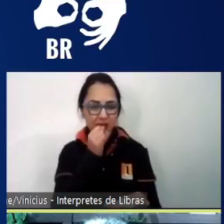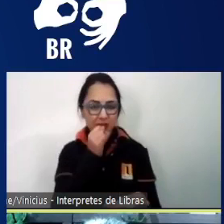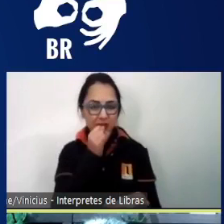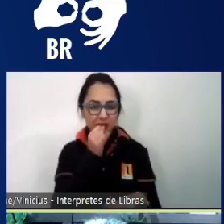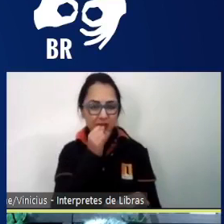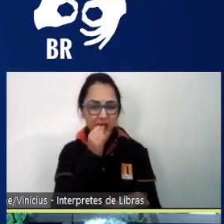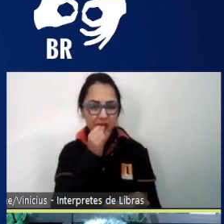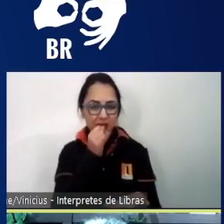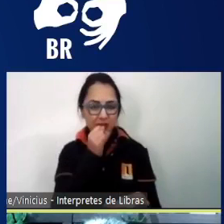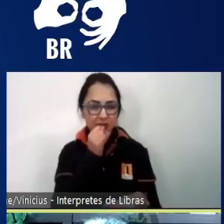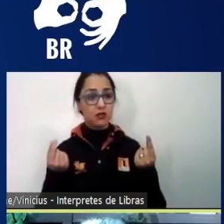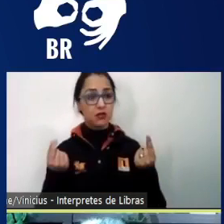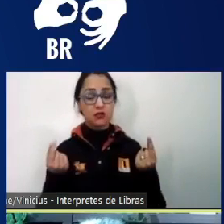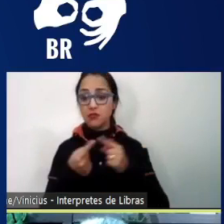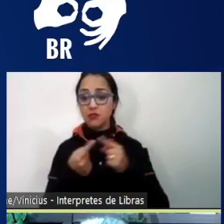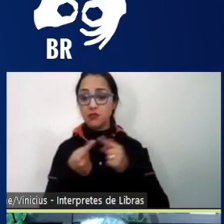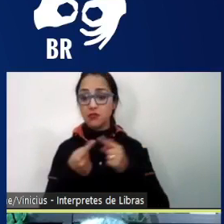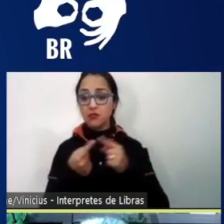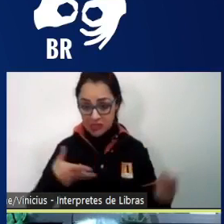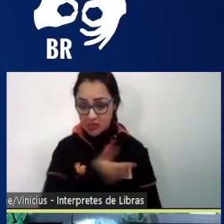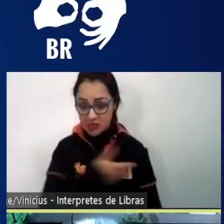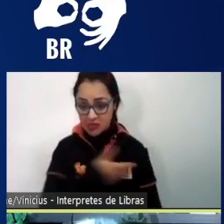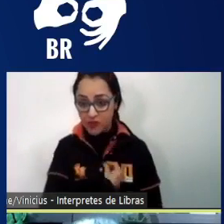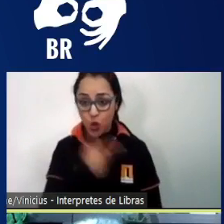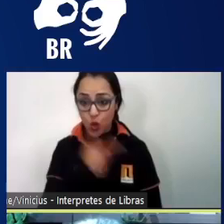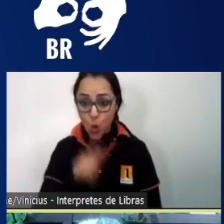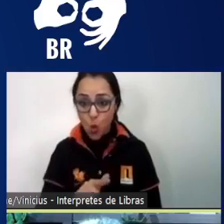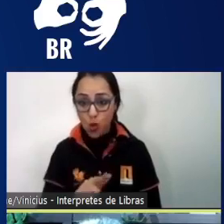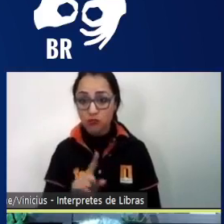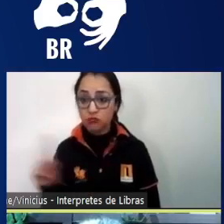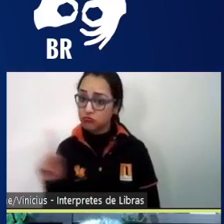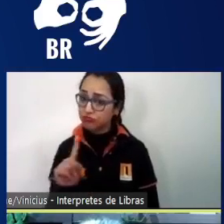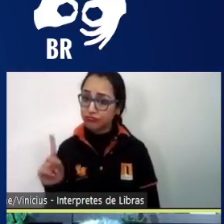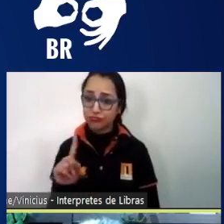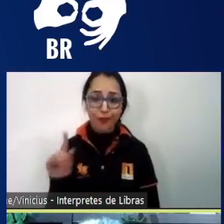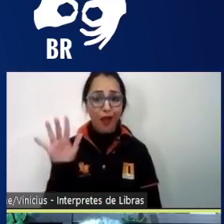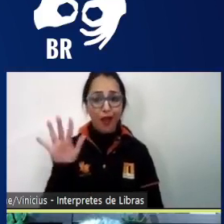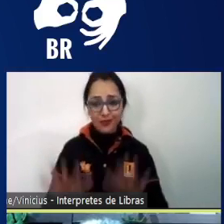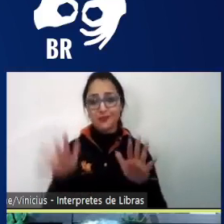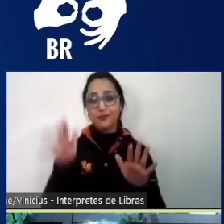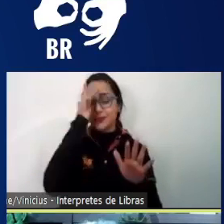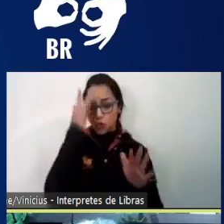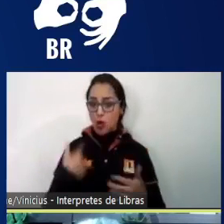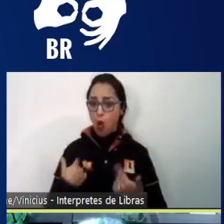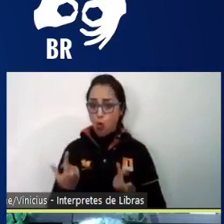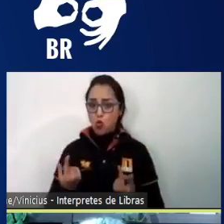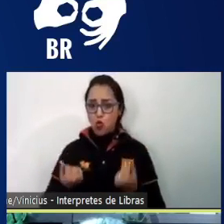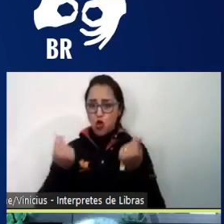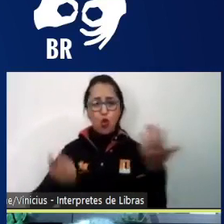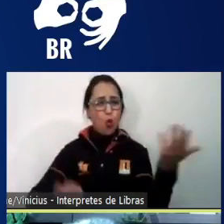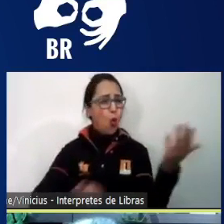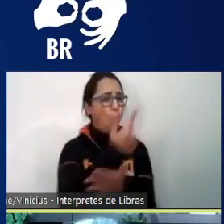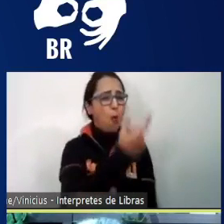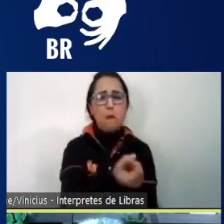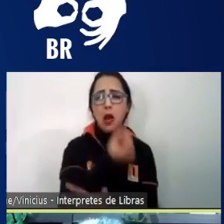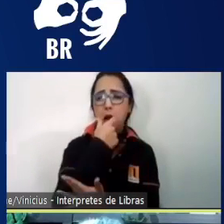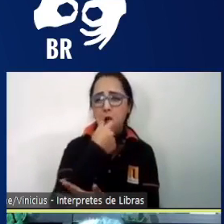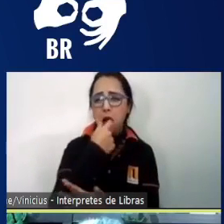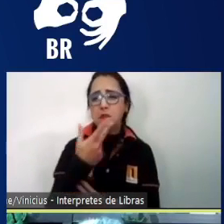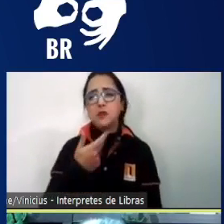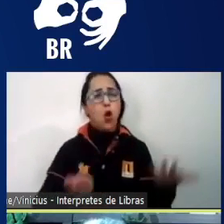Tivemos casos e casos de pessoas com condições de comprar o melhor remédio, a melhor